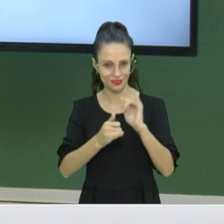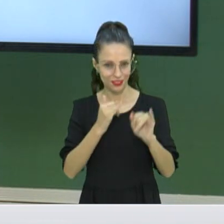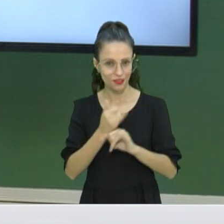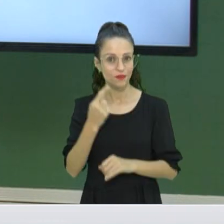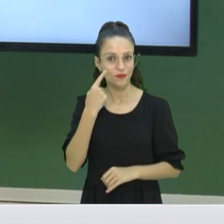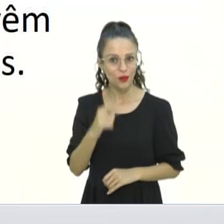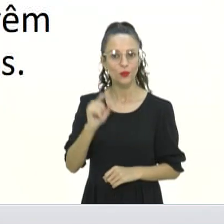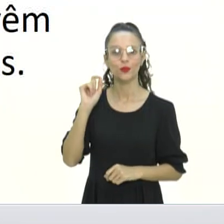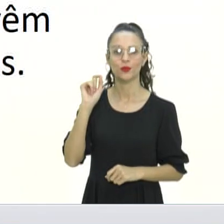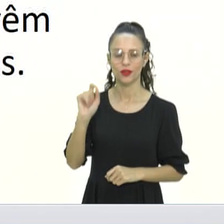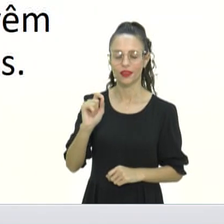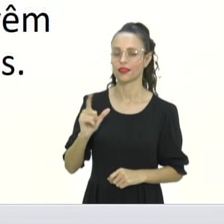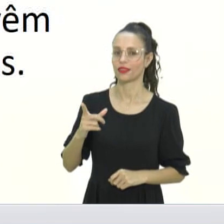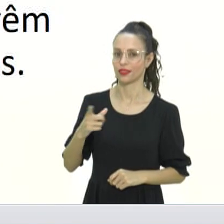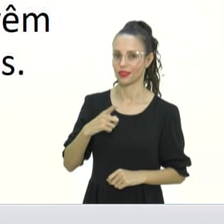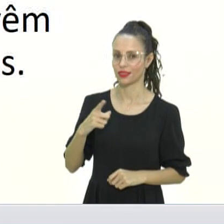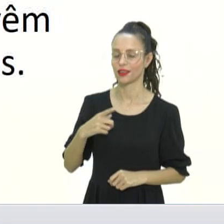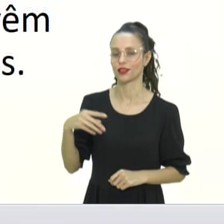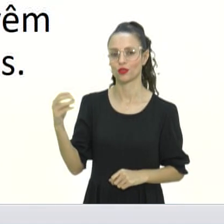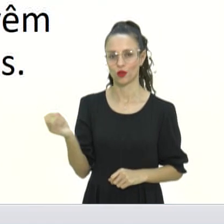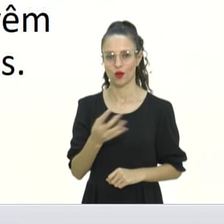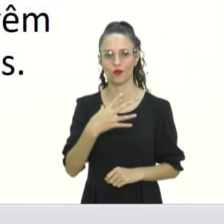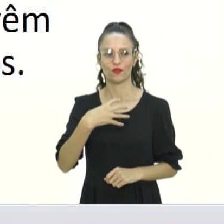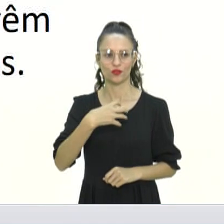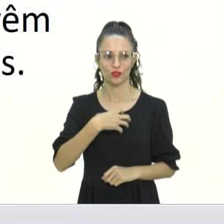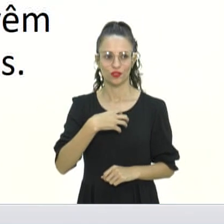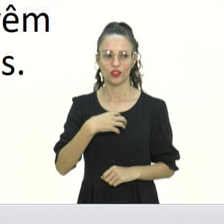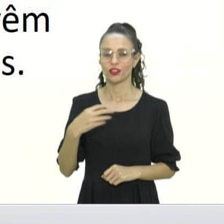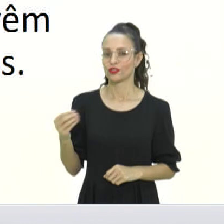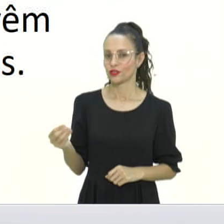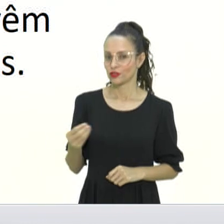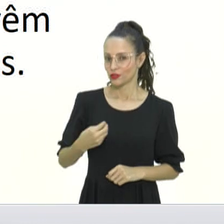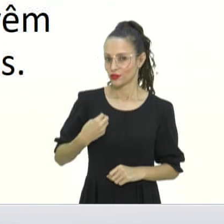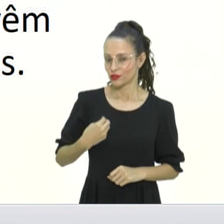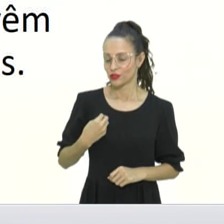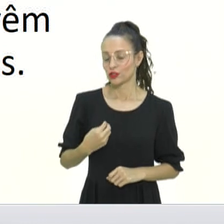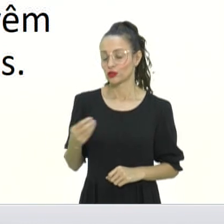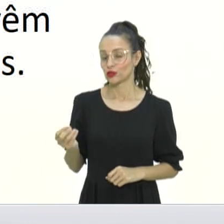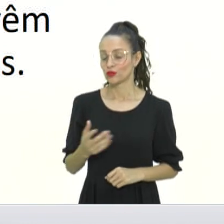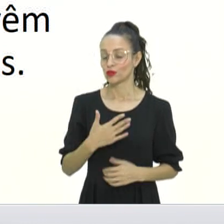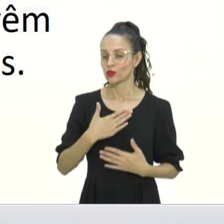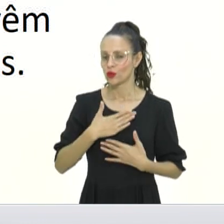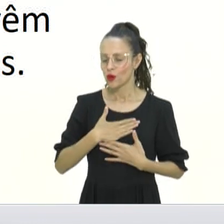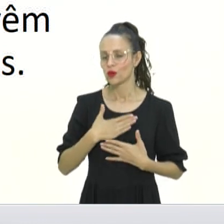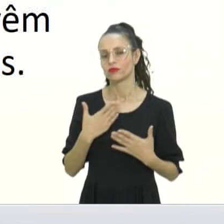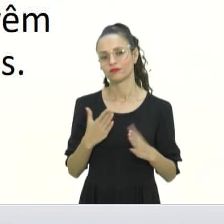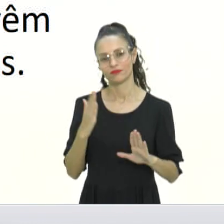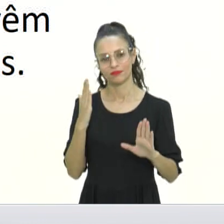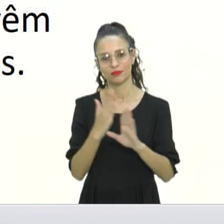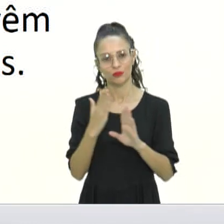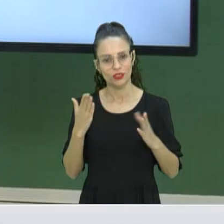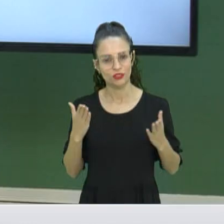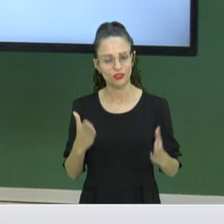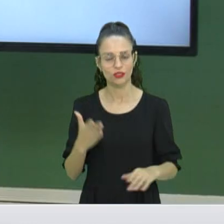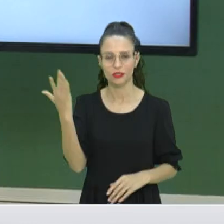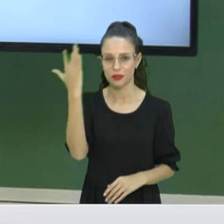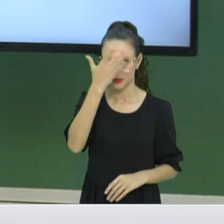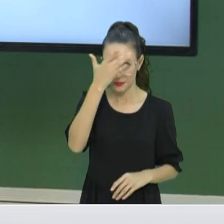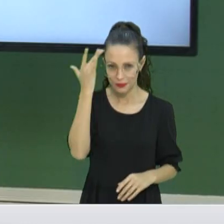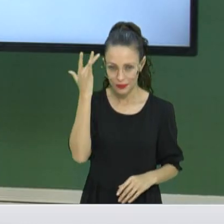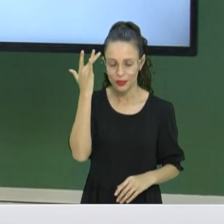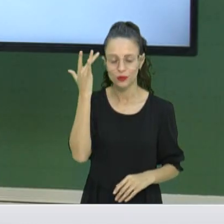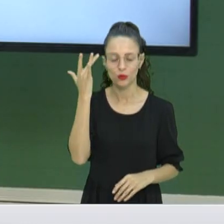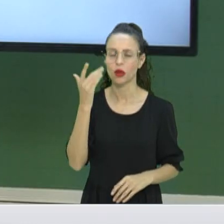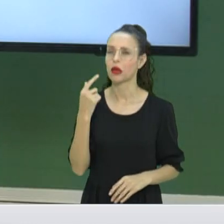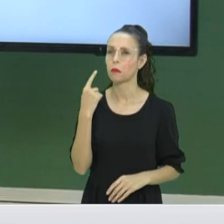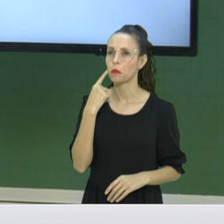que surgiram novos jeitos de viver, novos gostos, né? Por causa disso. Pessoas que nem sabiam